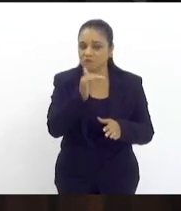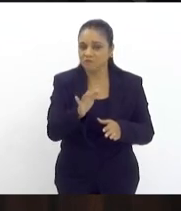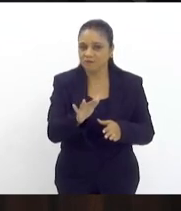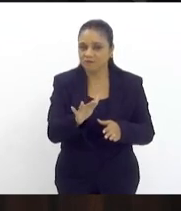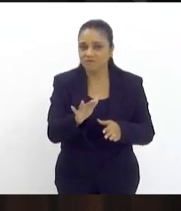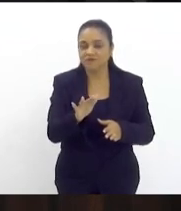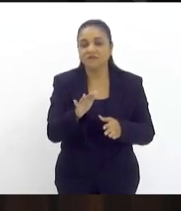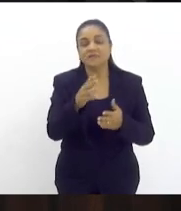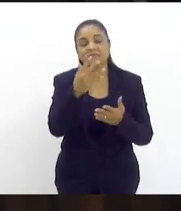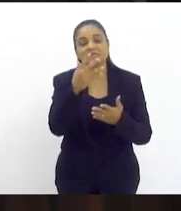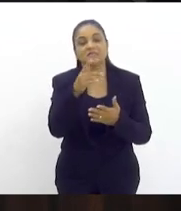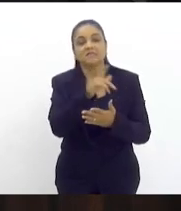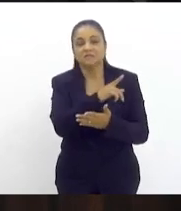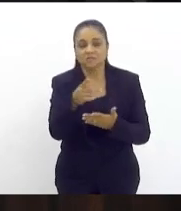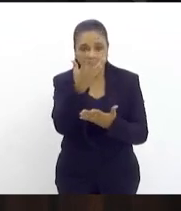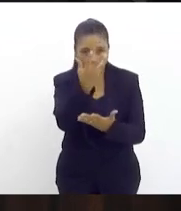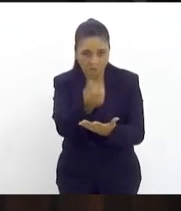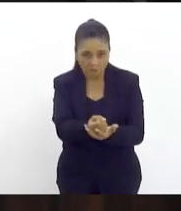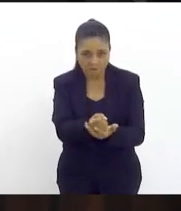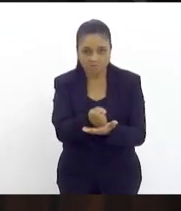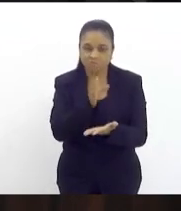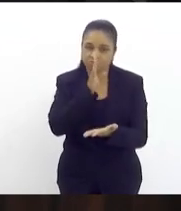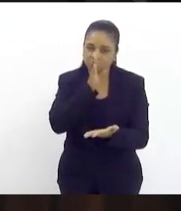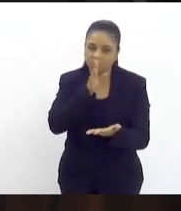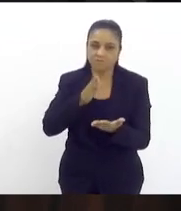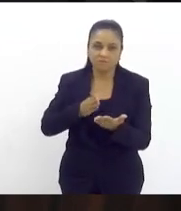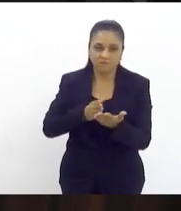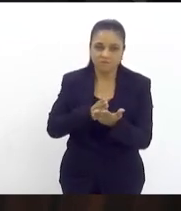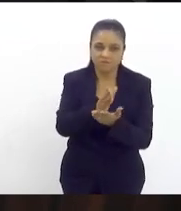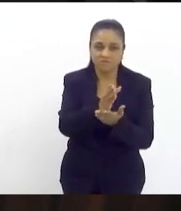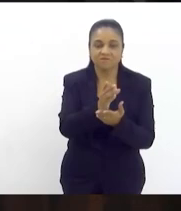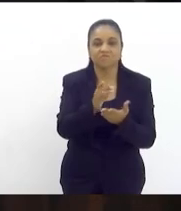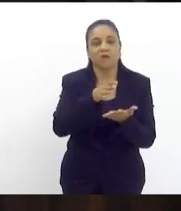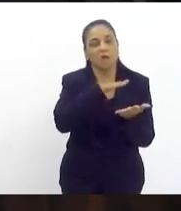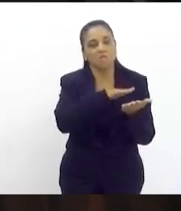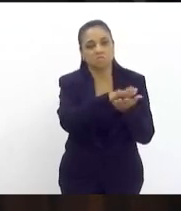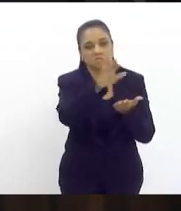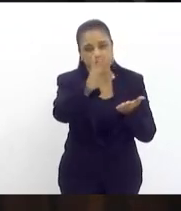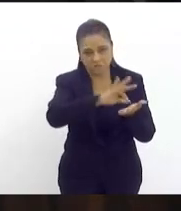Os senhores que aprovam, permaneçam como estão. Aprovado, vai à publicação.